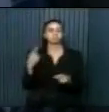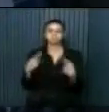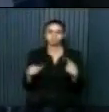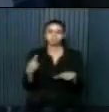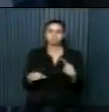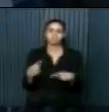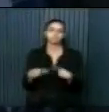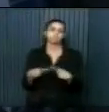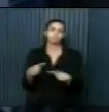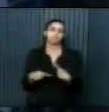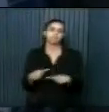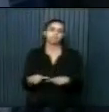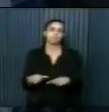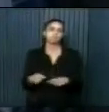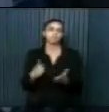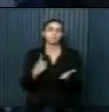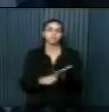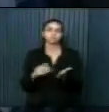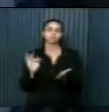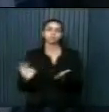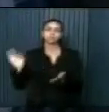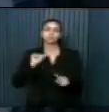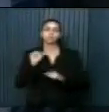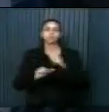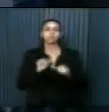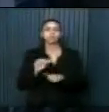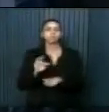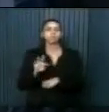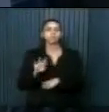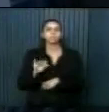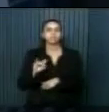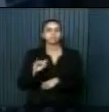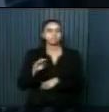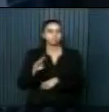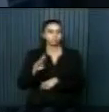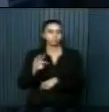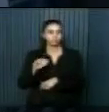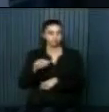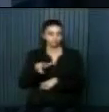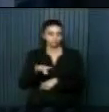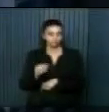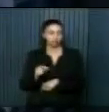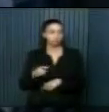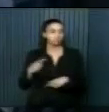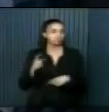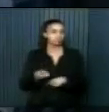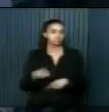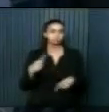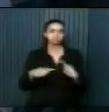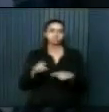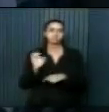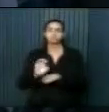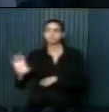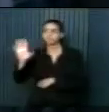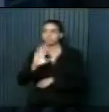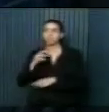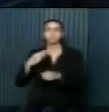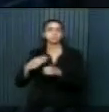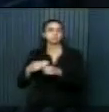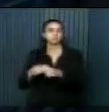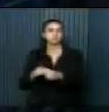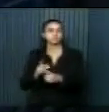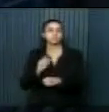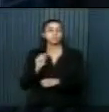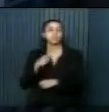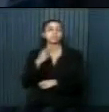a questão do Pacto Federativo, da reforma tributária, e sempre discutindo com estados e municípios, e quando se fala da questão dos